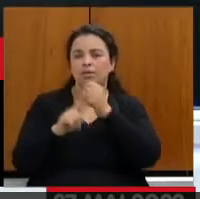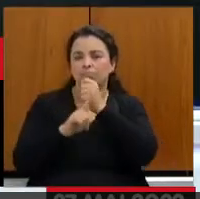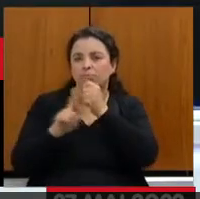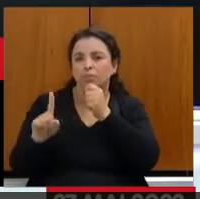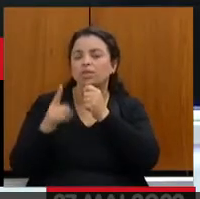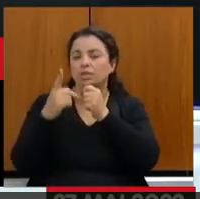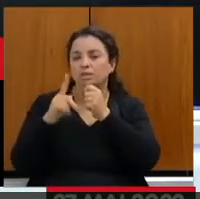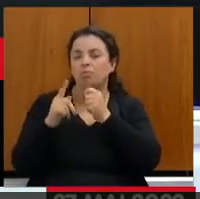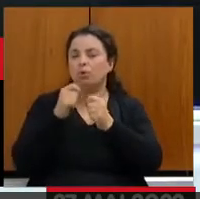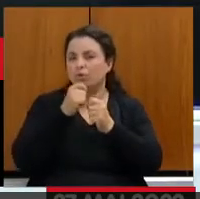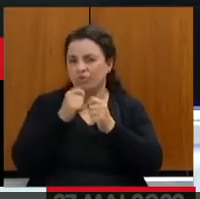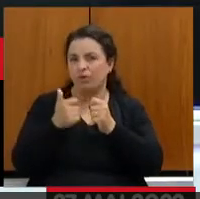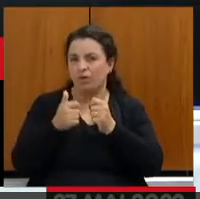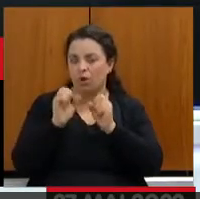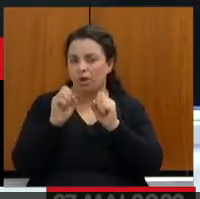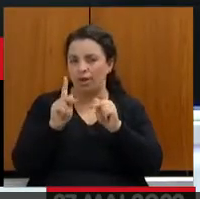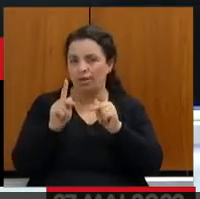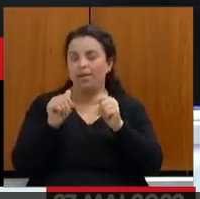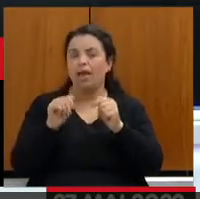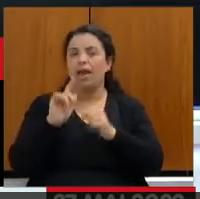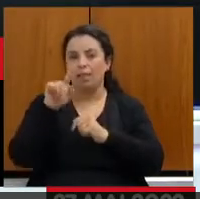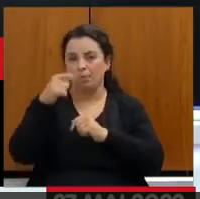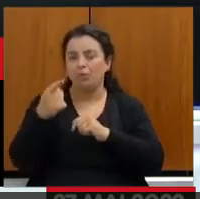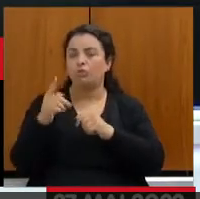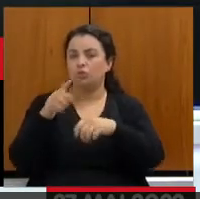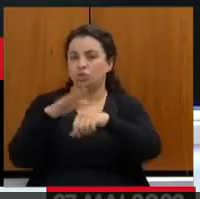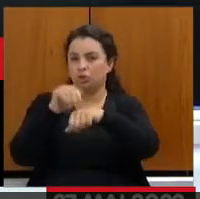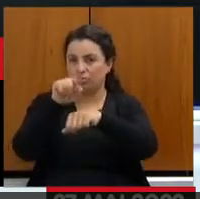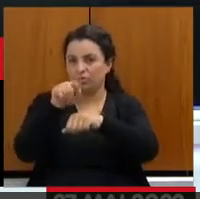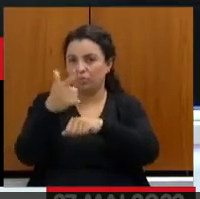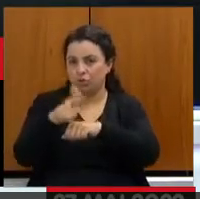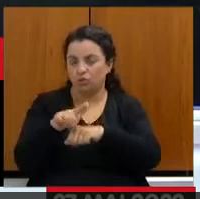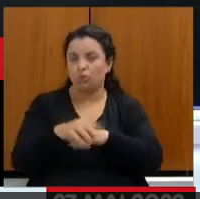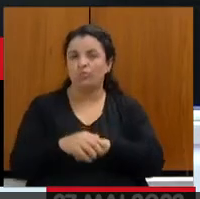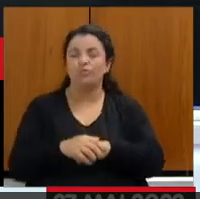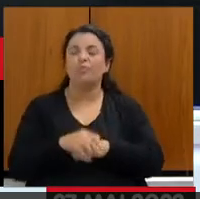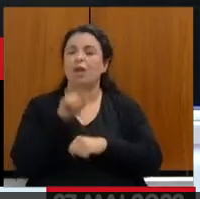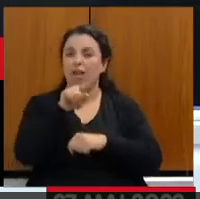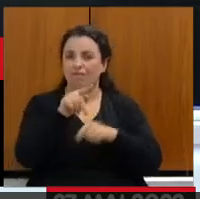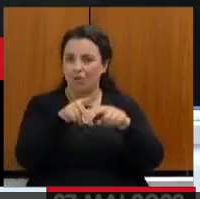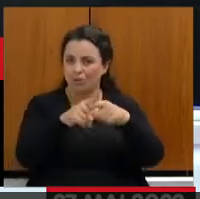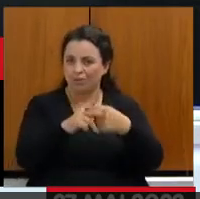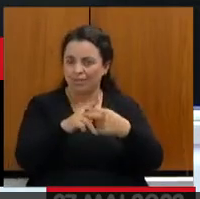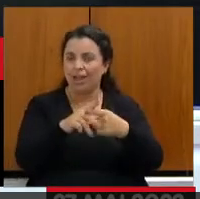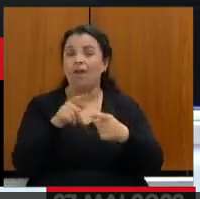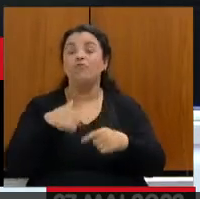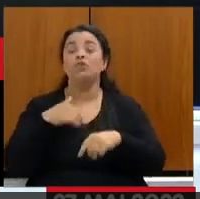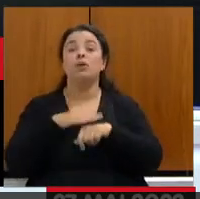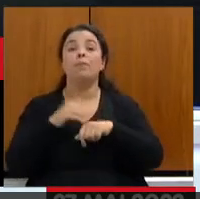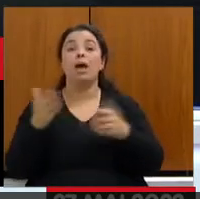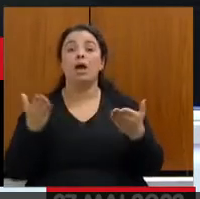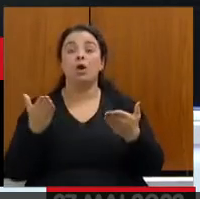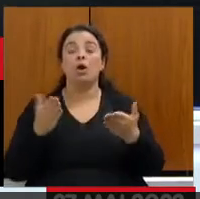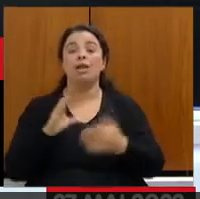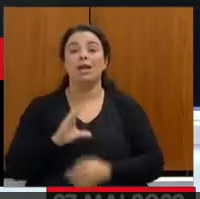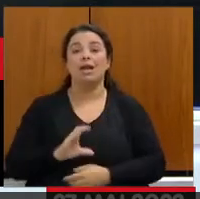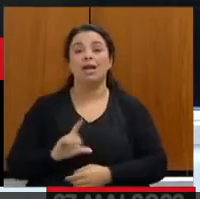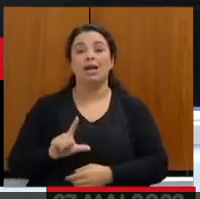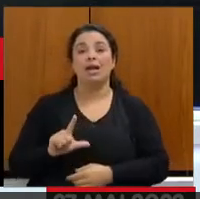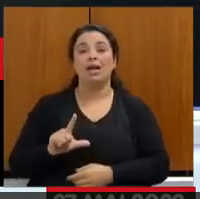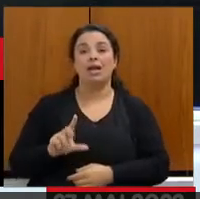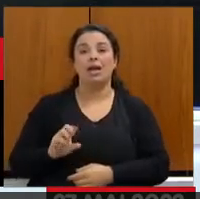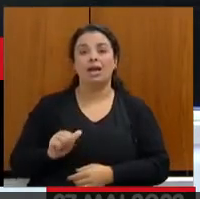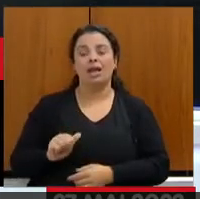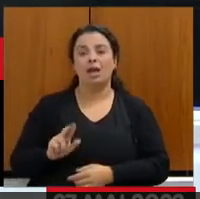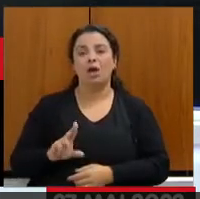desabilitação microfone tá habilitado Só um momentinho por favor enquanto a Claudinha vai se organizando vamos chamar aqui a Claudilene